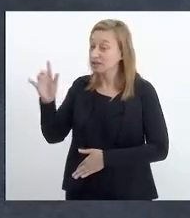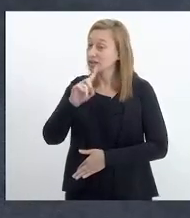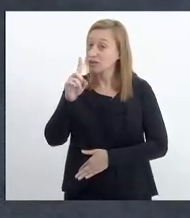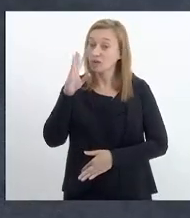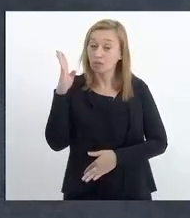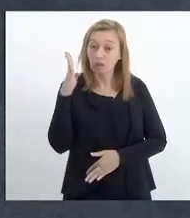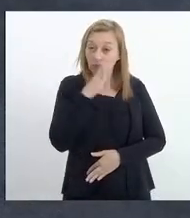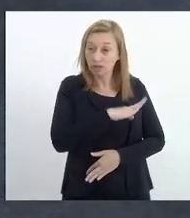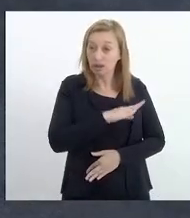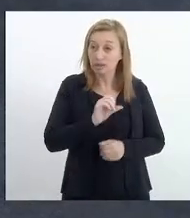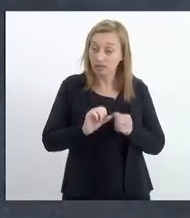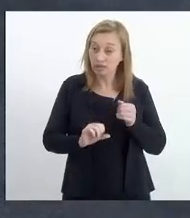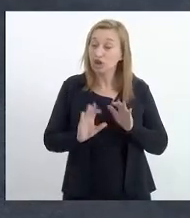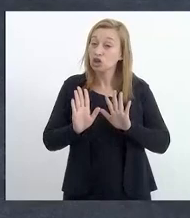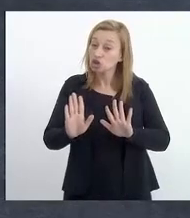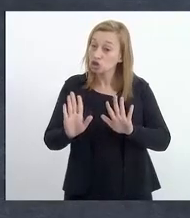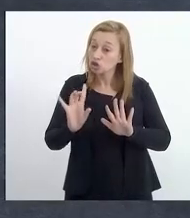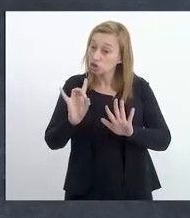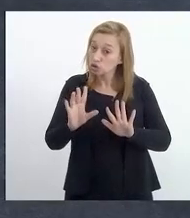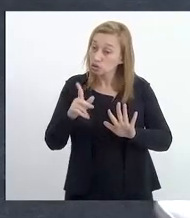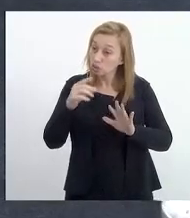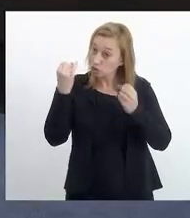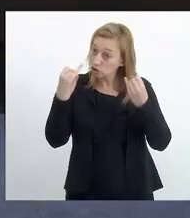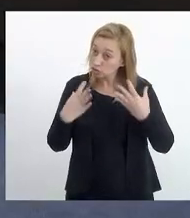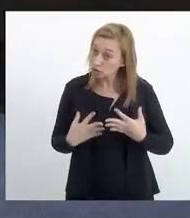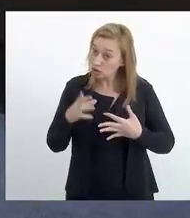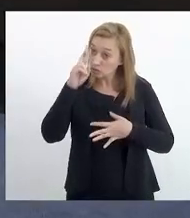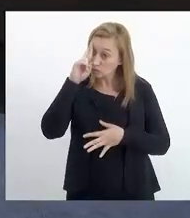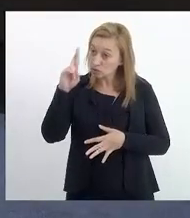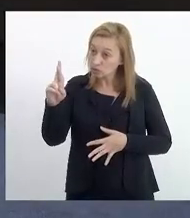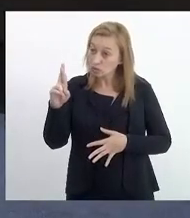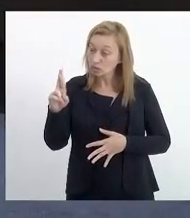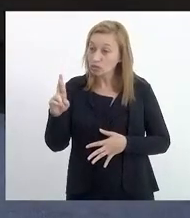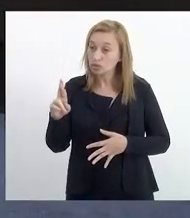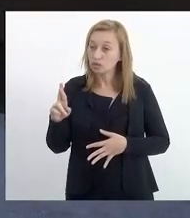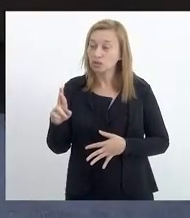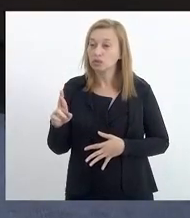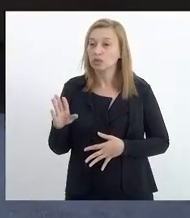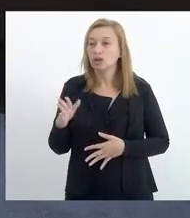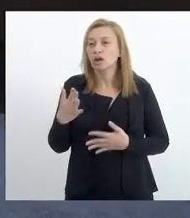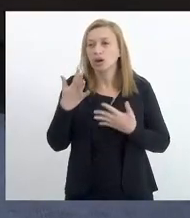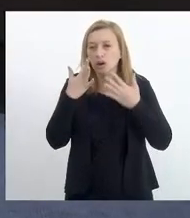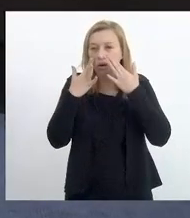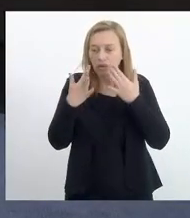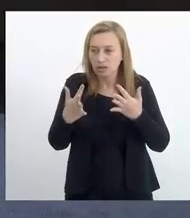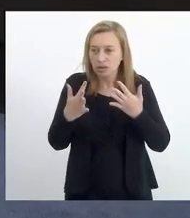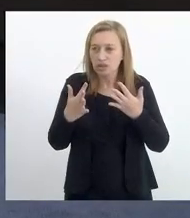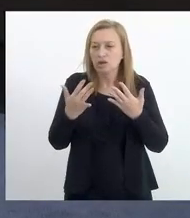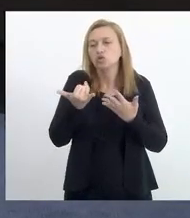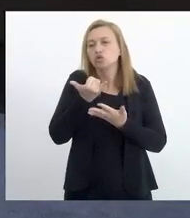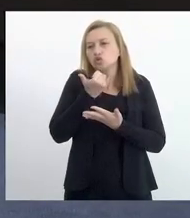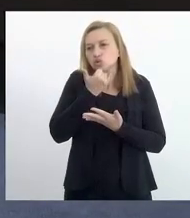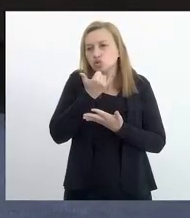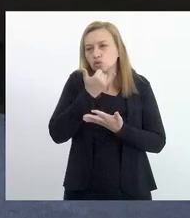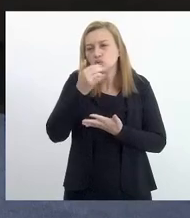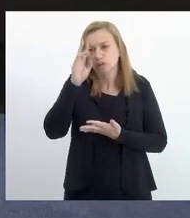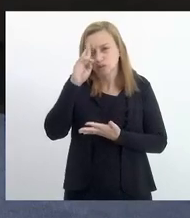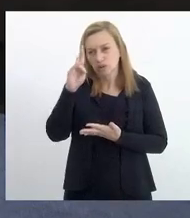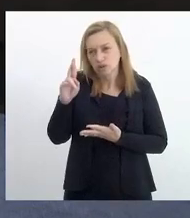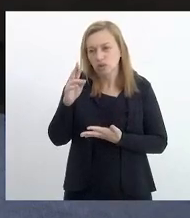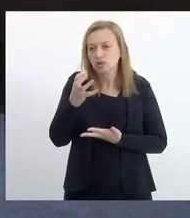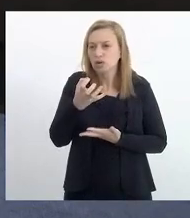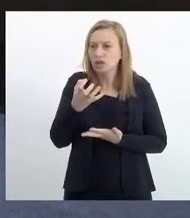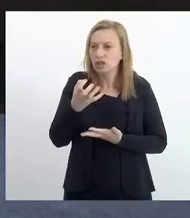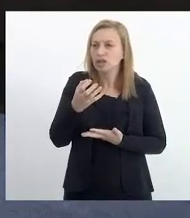Maldade. Deixa eu... Só estou comentando com o senhor que foi uma coisa... É que Vossa Excelência pediu minha atenção. Eu peço desculpas ao senhor. Eu só